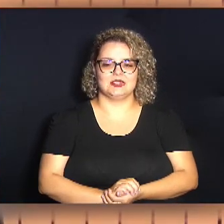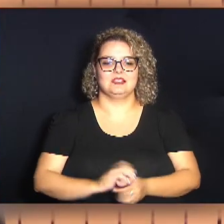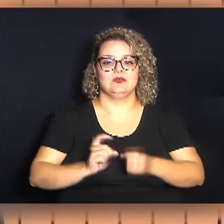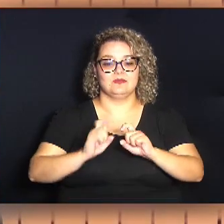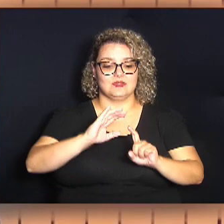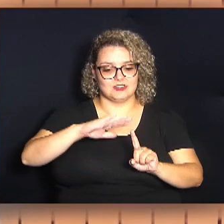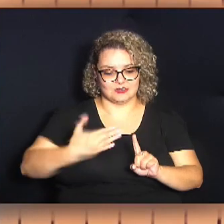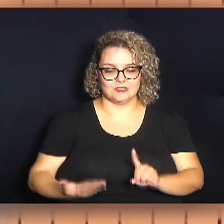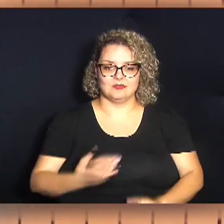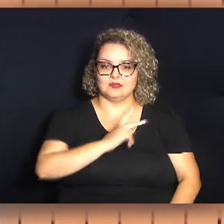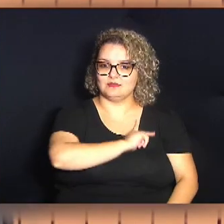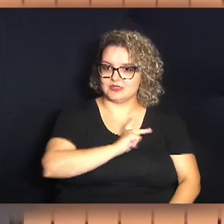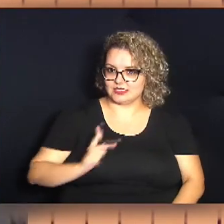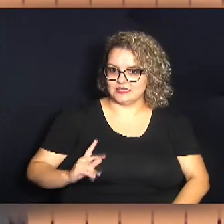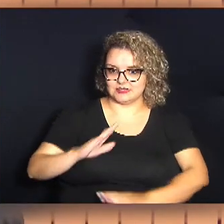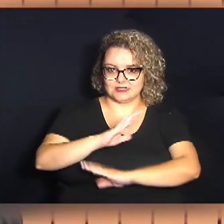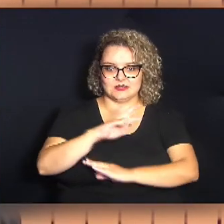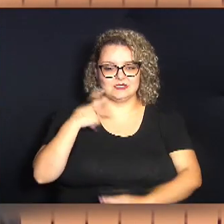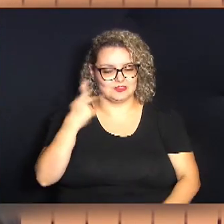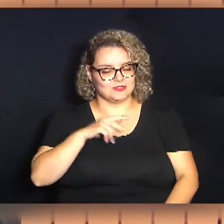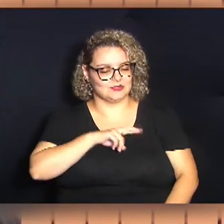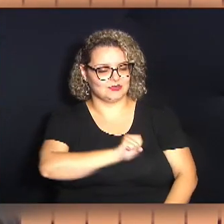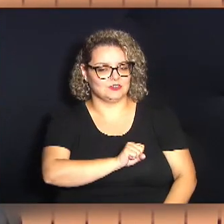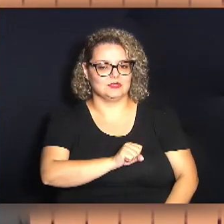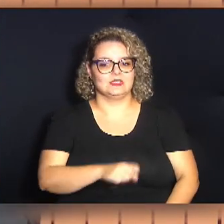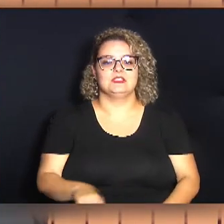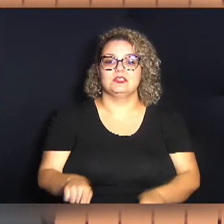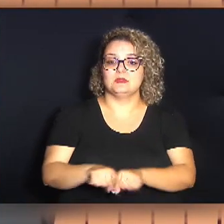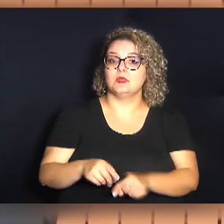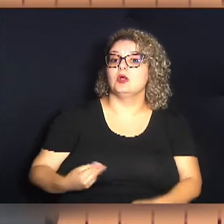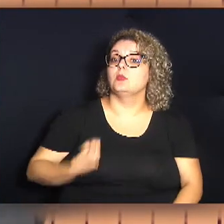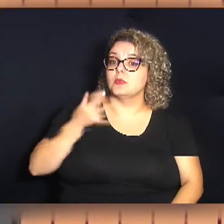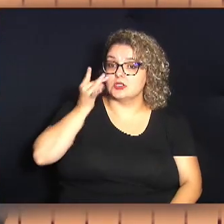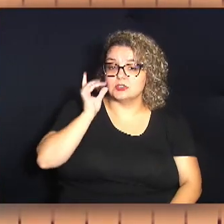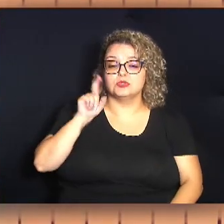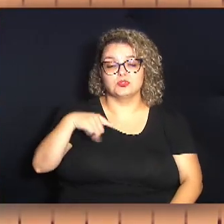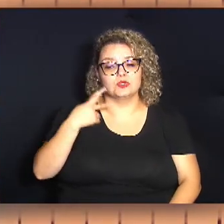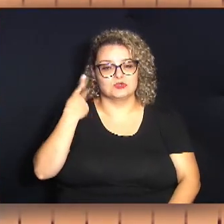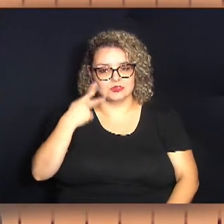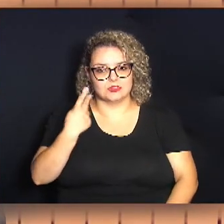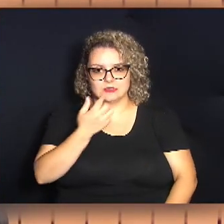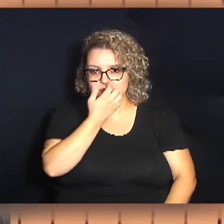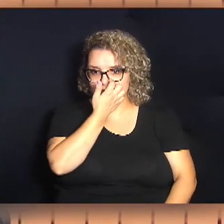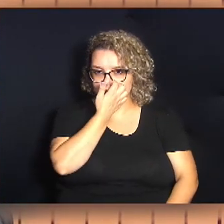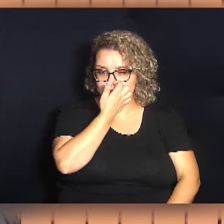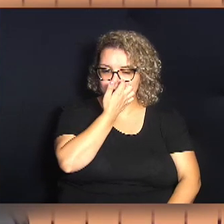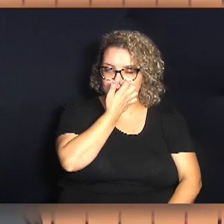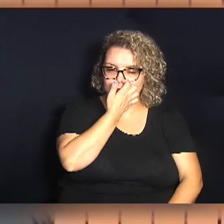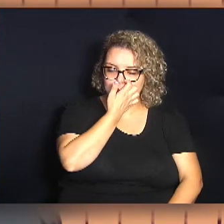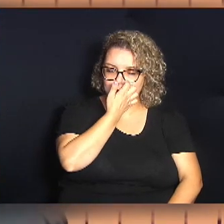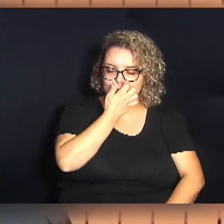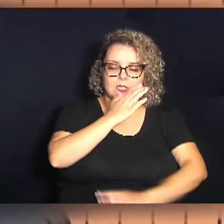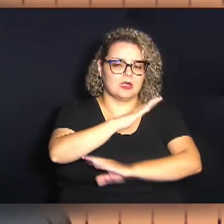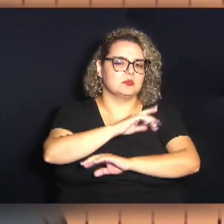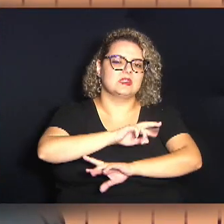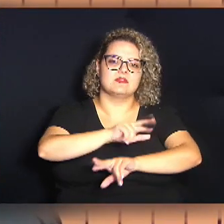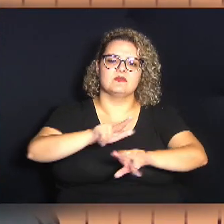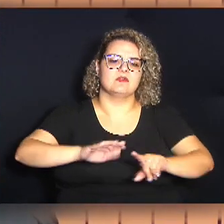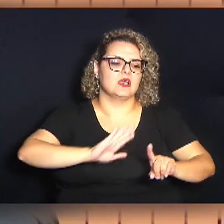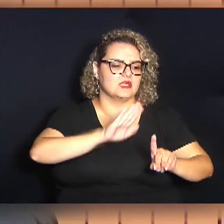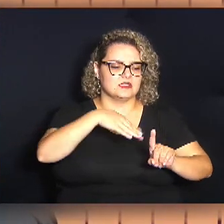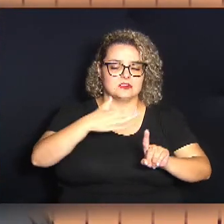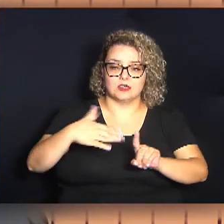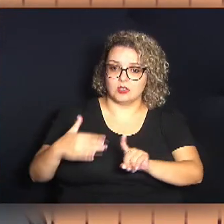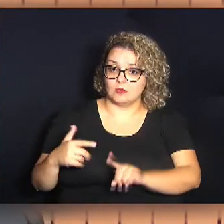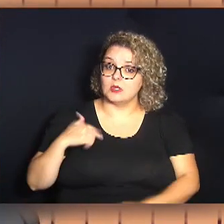pelo presidente da Câmara, Luiz Rossini, e também contou com a presença de outros vereadores. A Câmara tem tantas honrarias, e